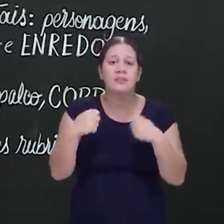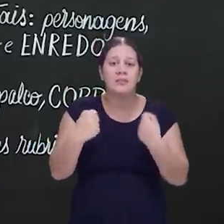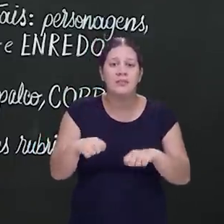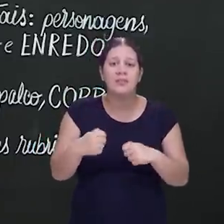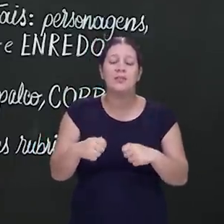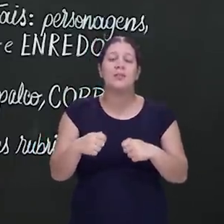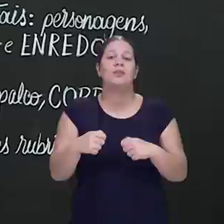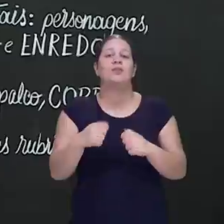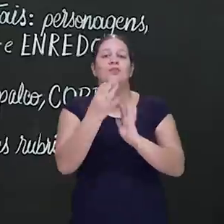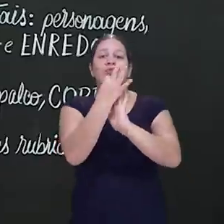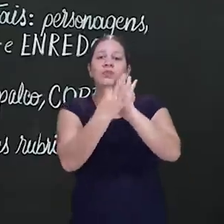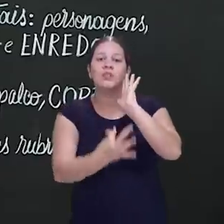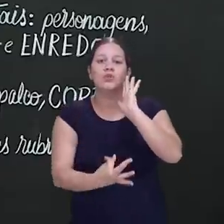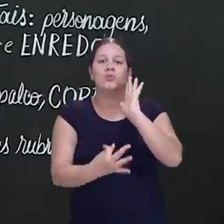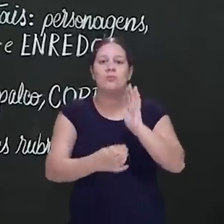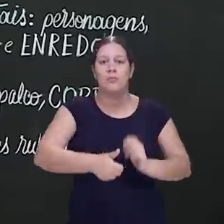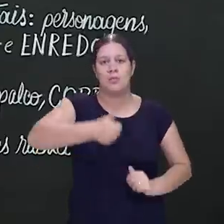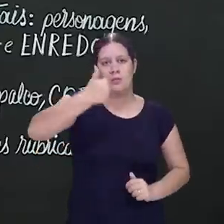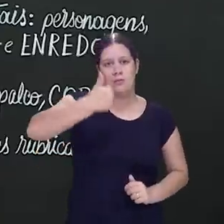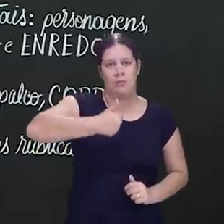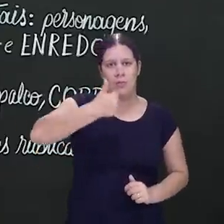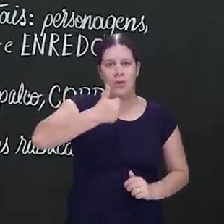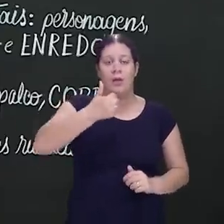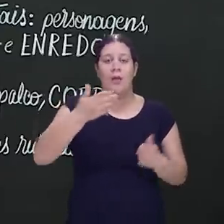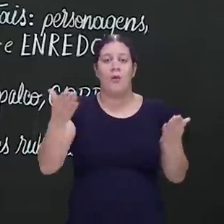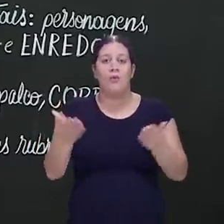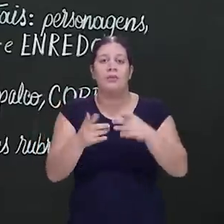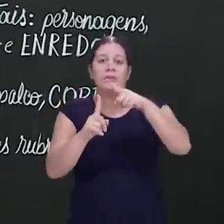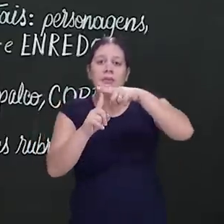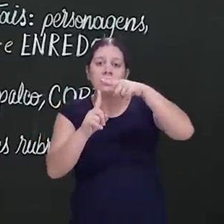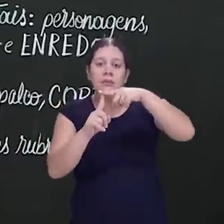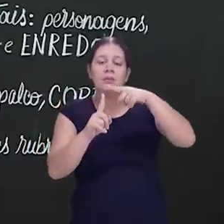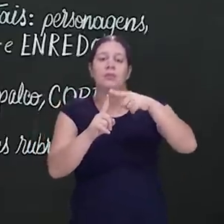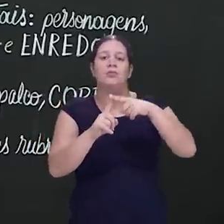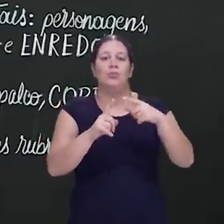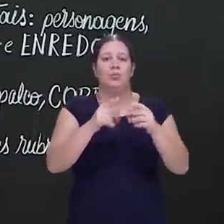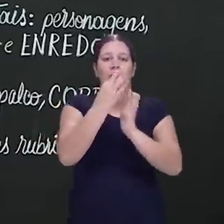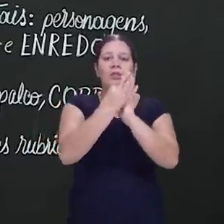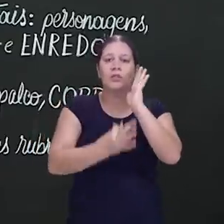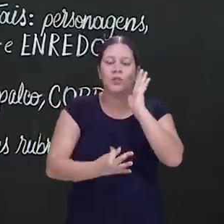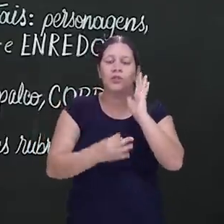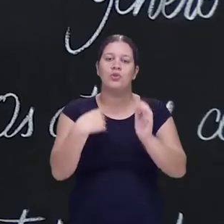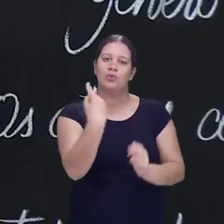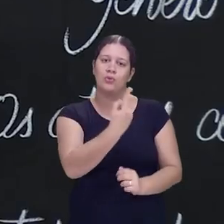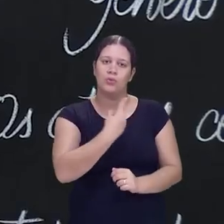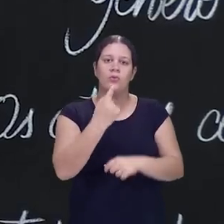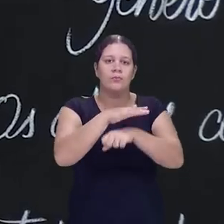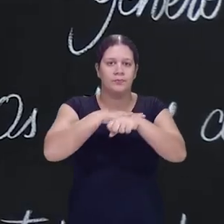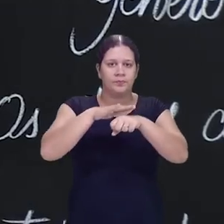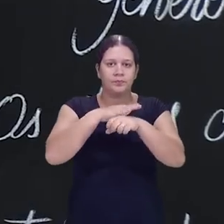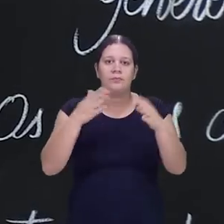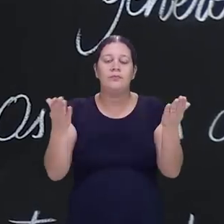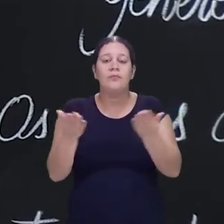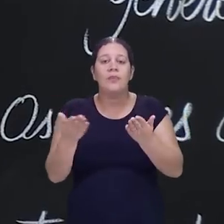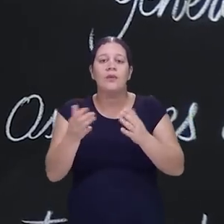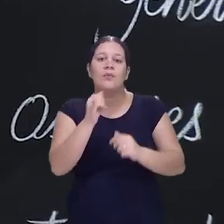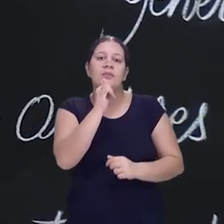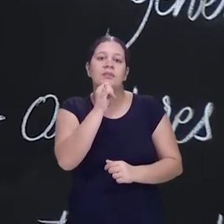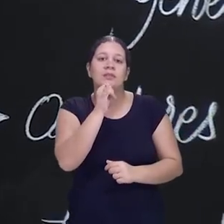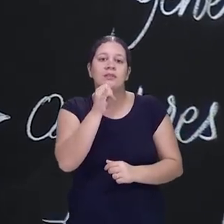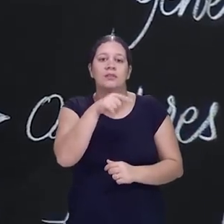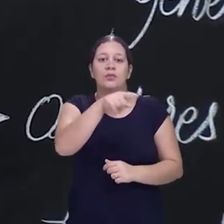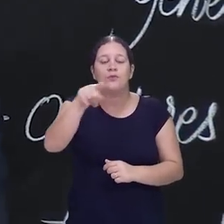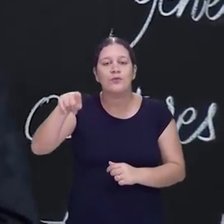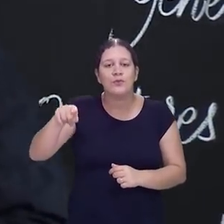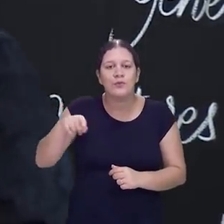necessário a construção de um texto. E é sobre esse tipo de texto que a gente vai falar hoje, o texto dramático. A gente está vendo esse exemplo aqui, mas eu vou